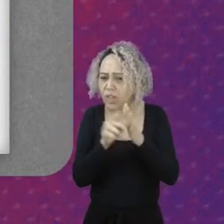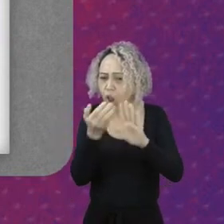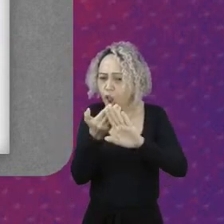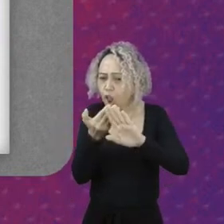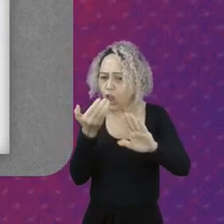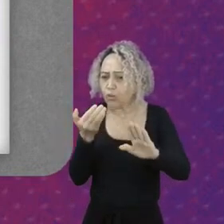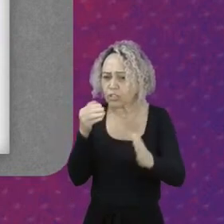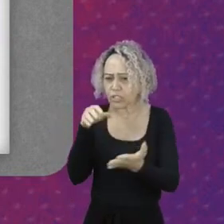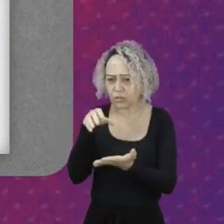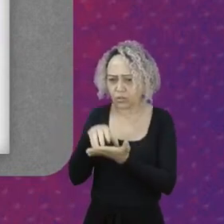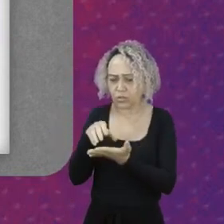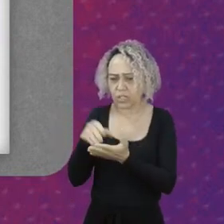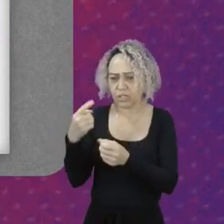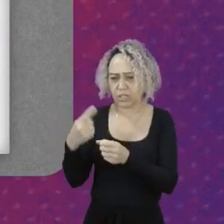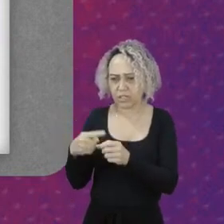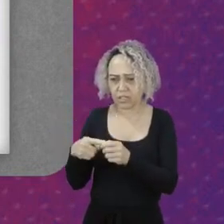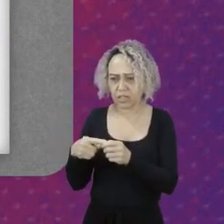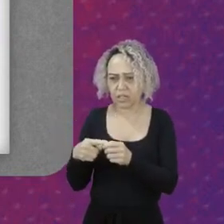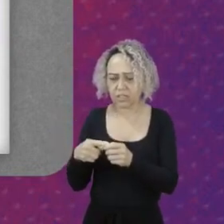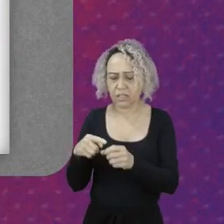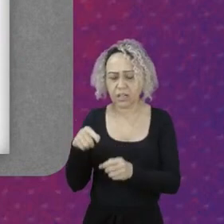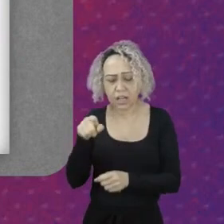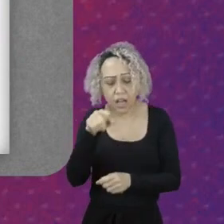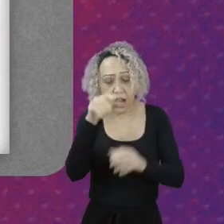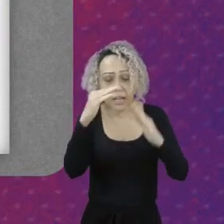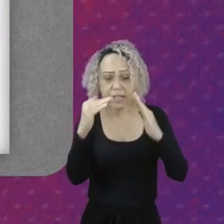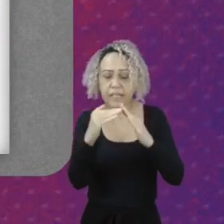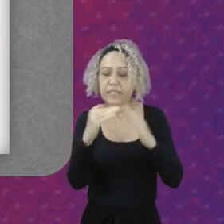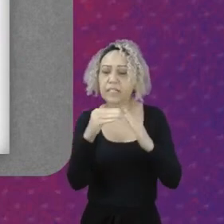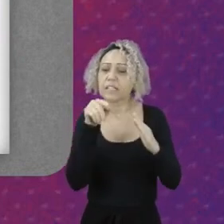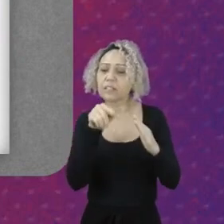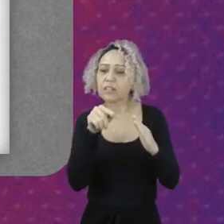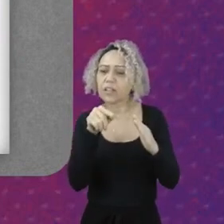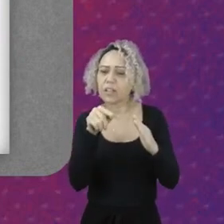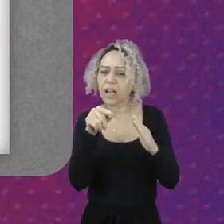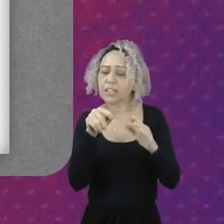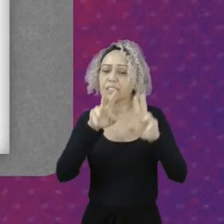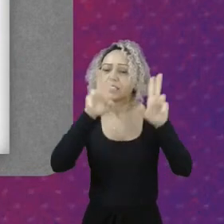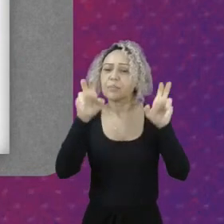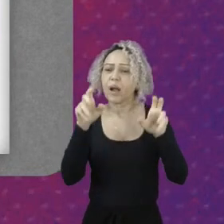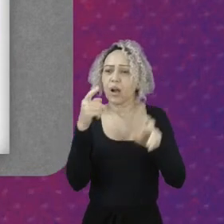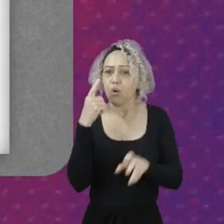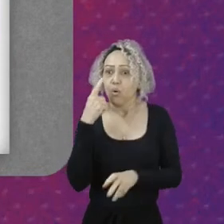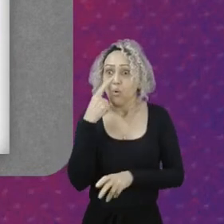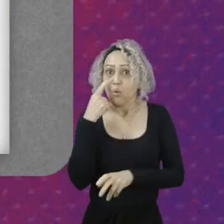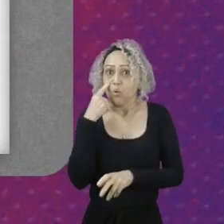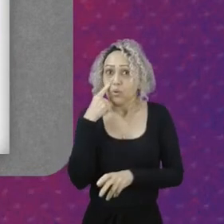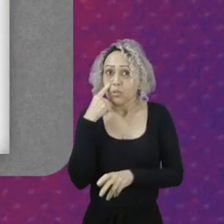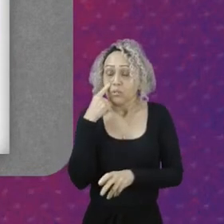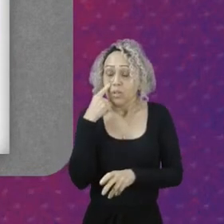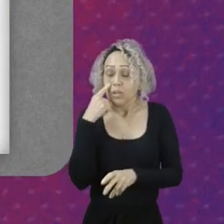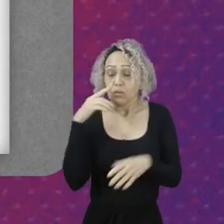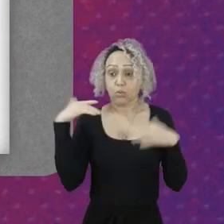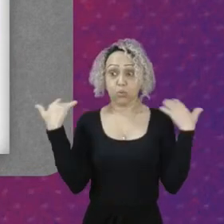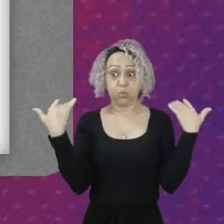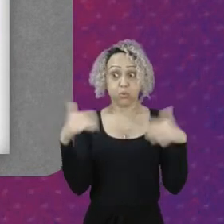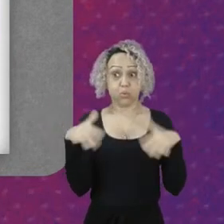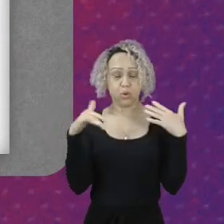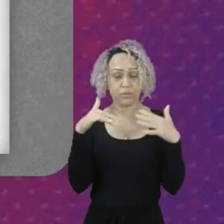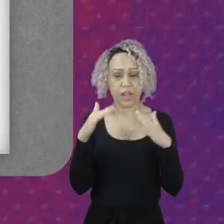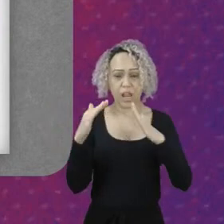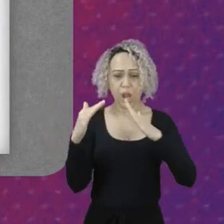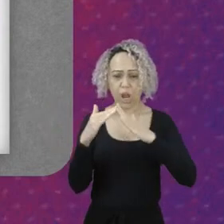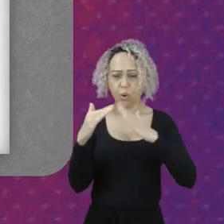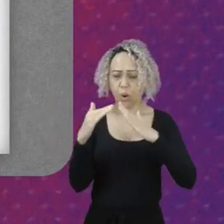esse serviço num espaço em que a gente chamava de Olho do Furacão. É uma rua sem